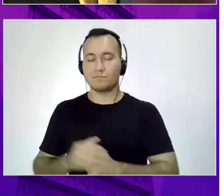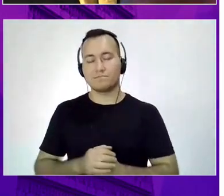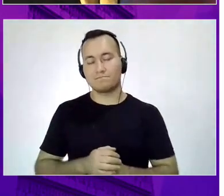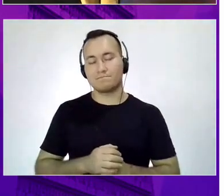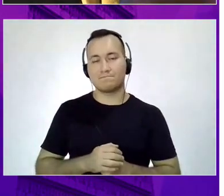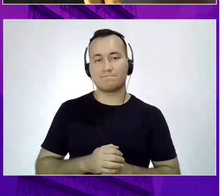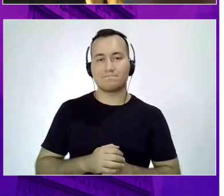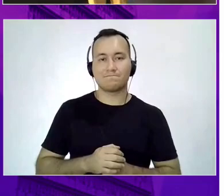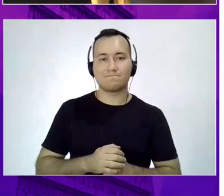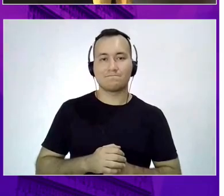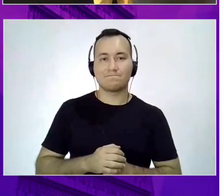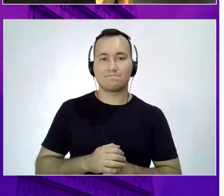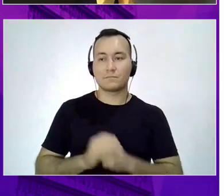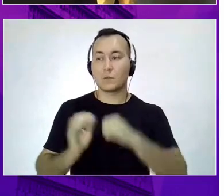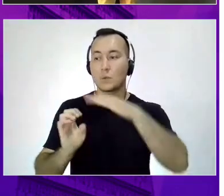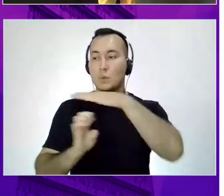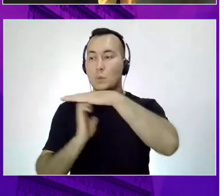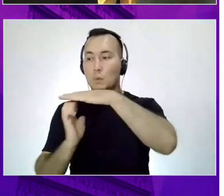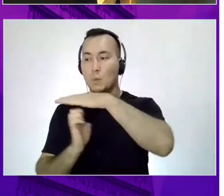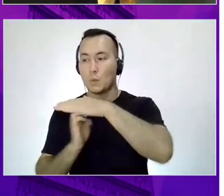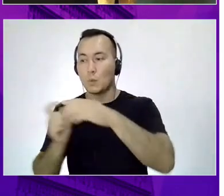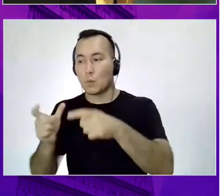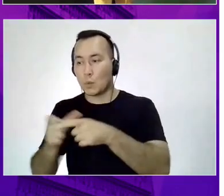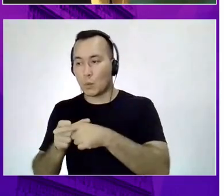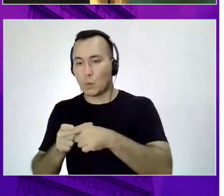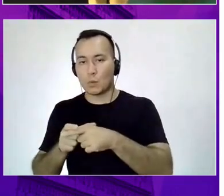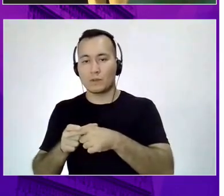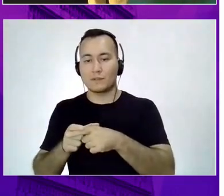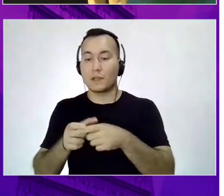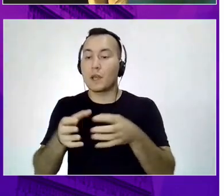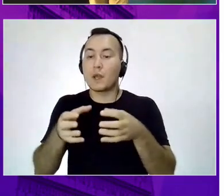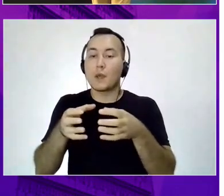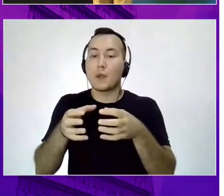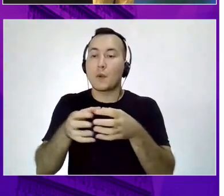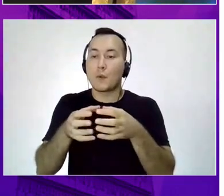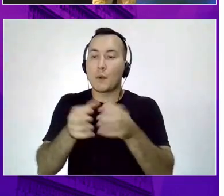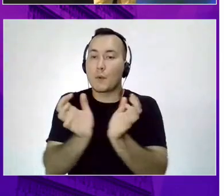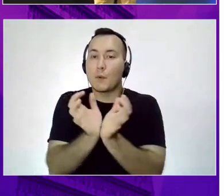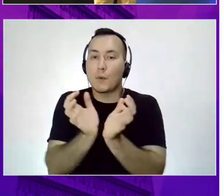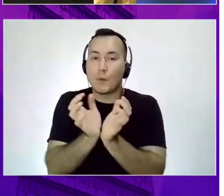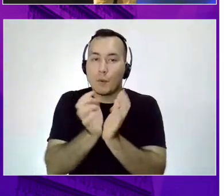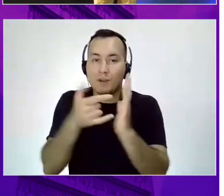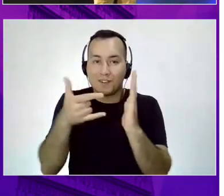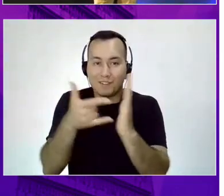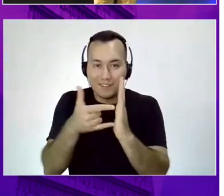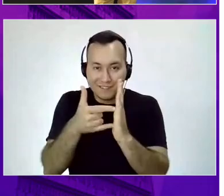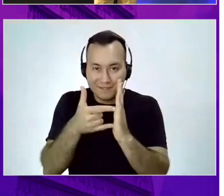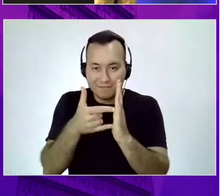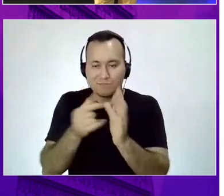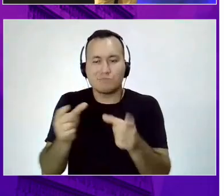na empresa como um todo, quanto no time de dev, então, esse era um desafio muito grande.